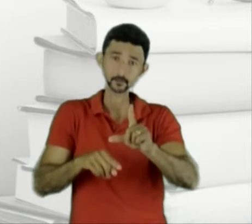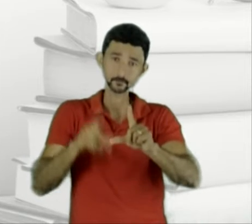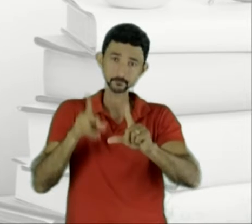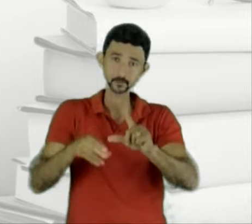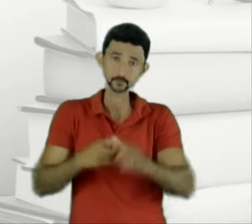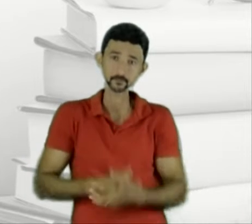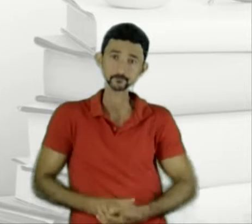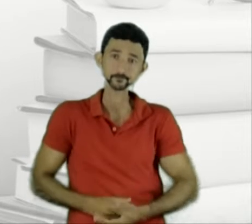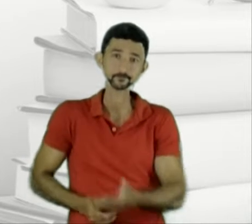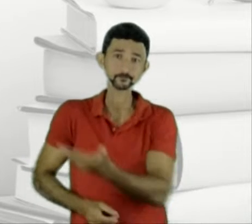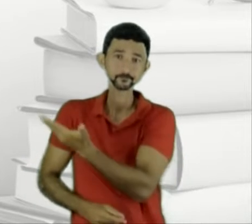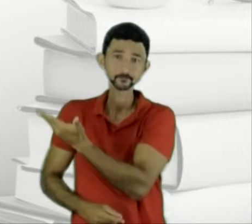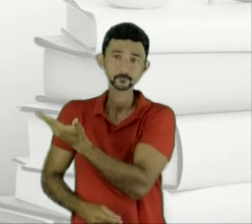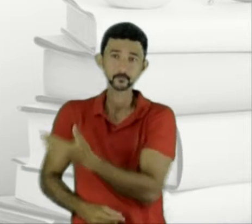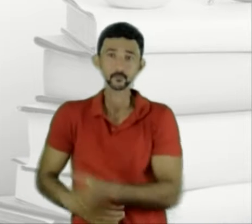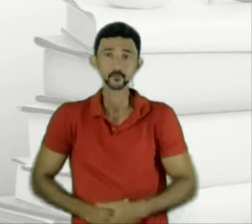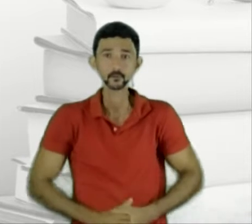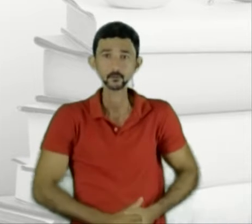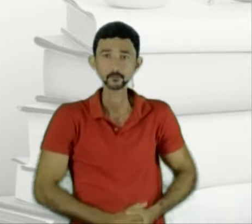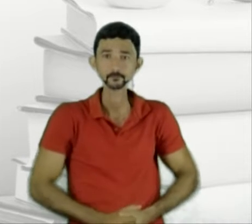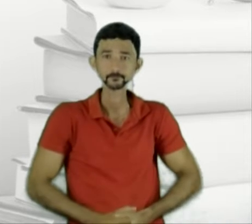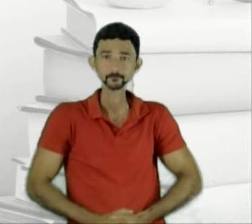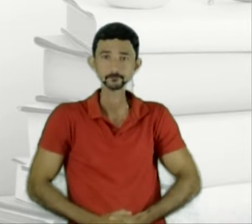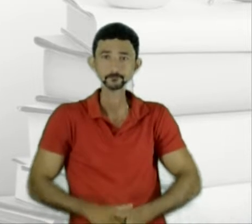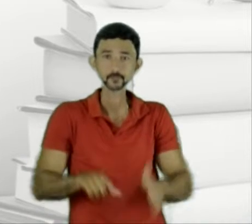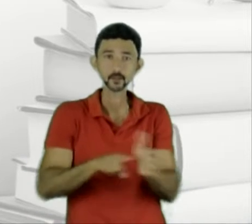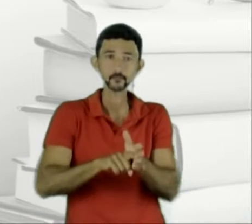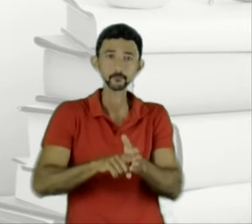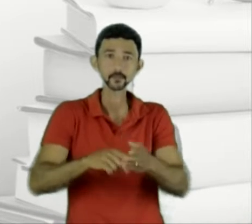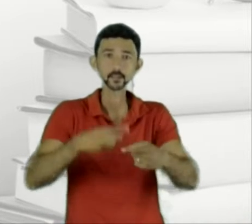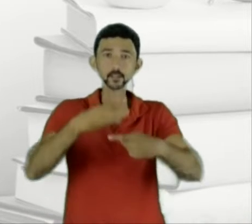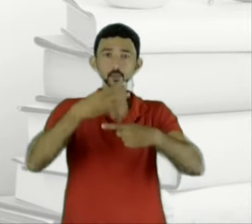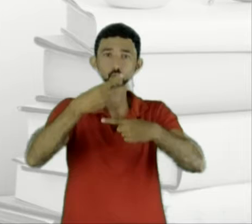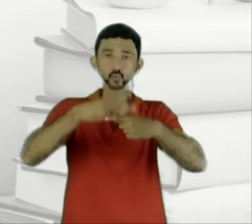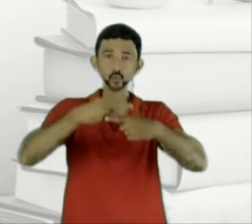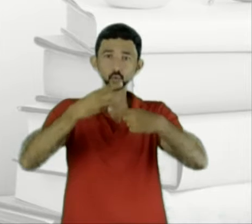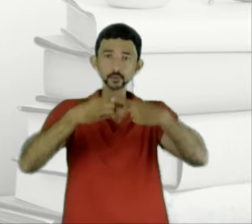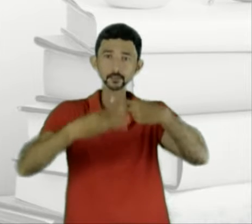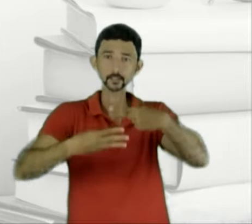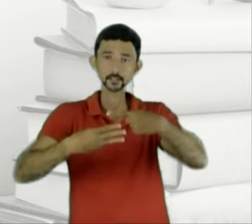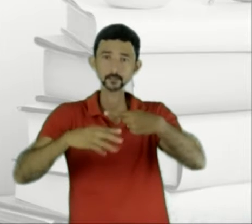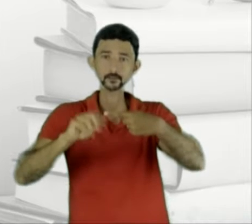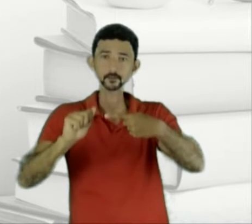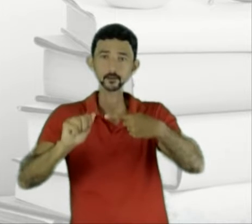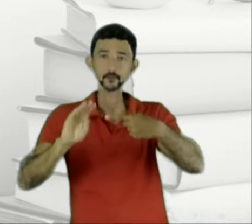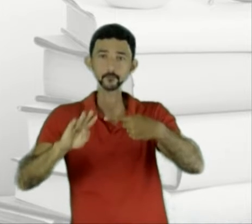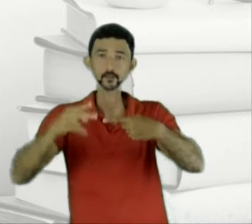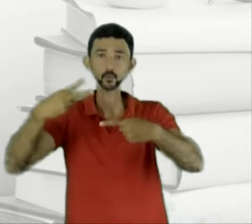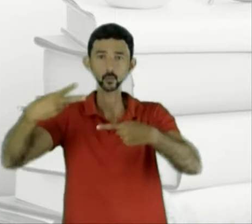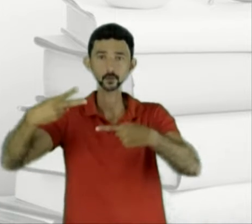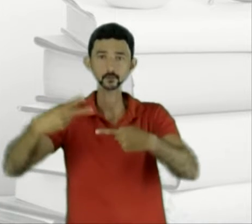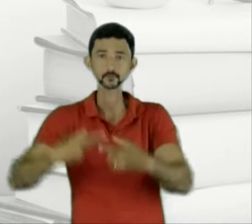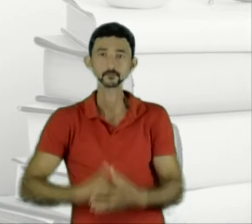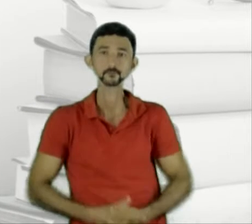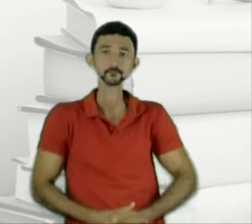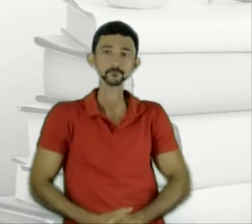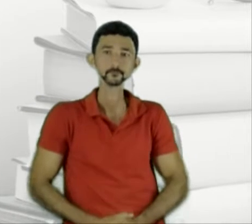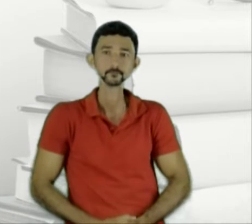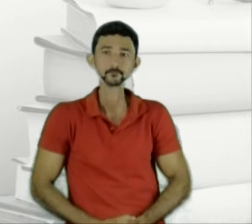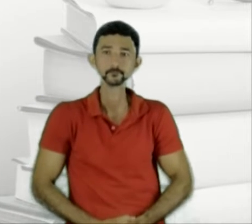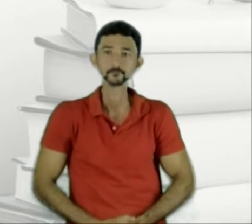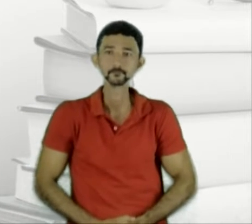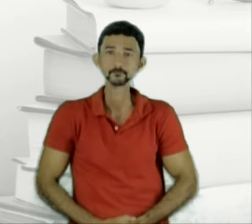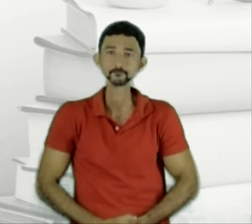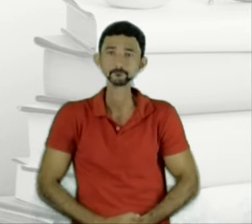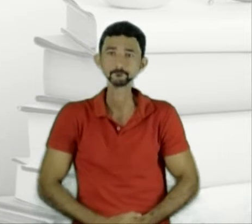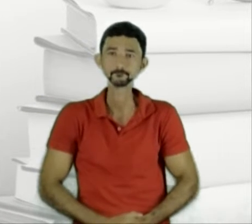literal. Mais um exemplo. Menos meio AB quadrado e menos 2/3 B quadrado